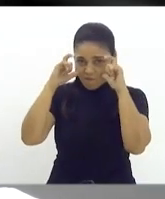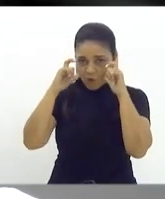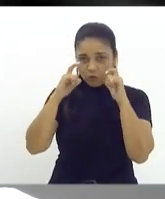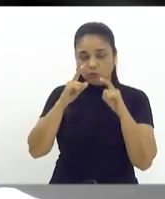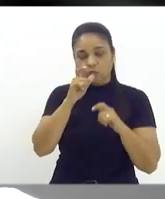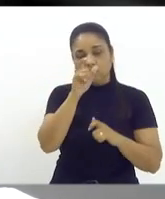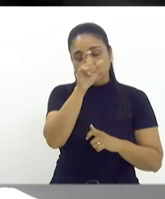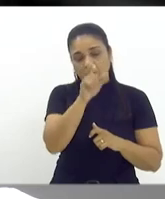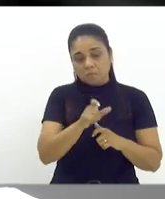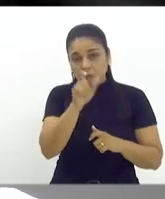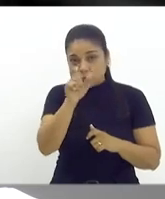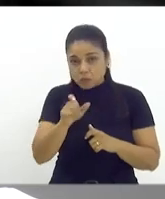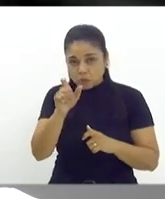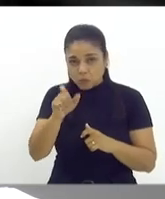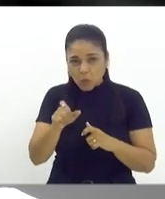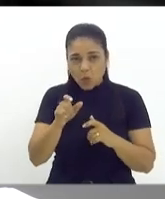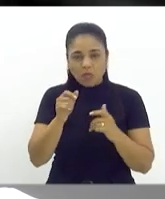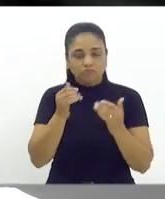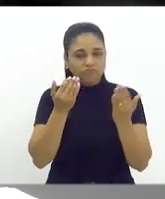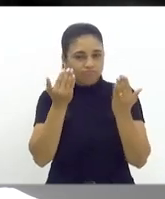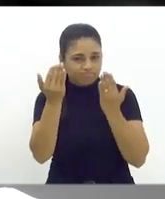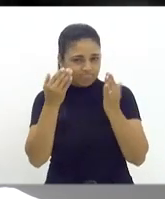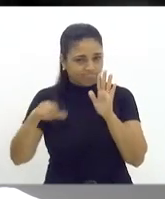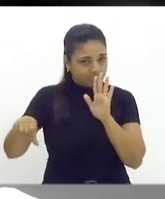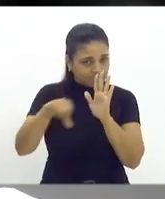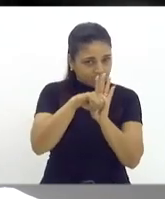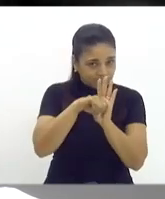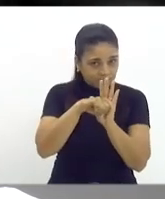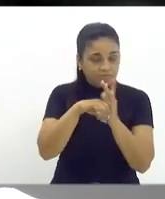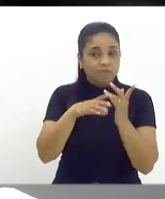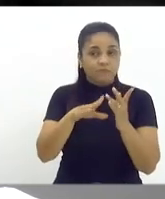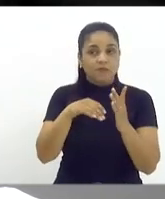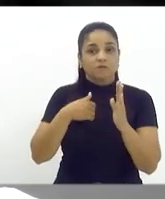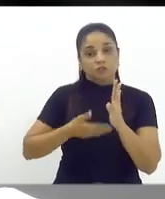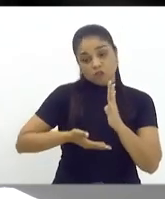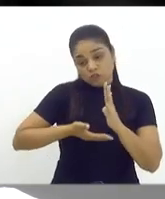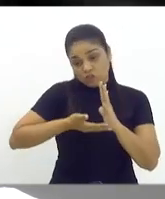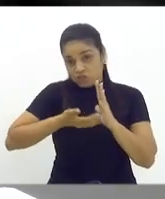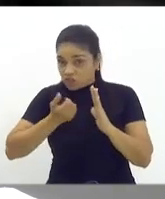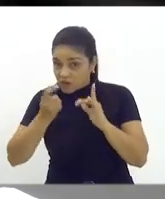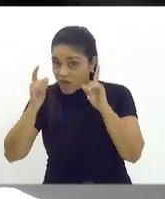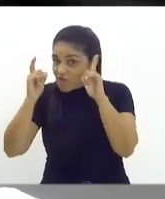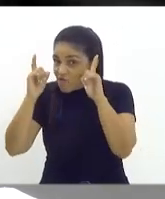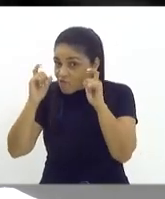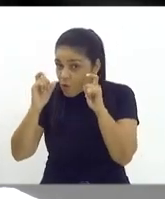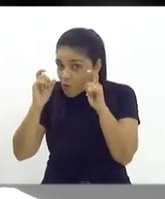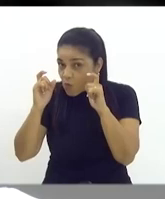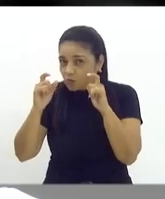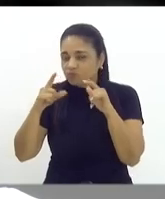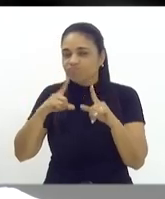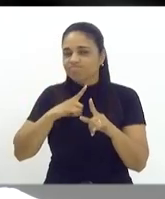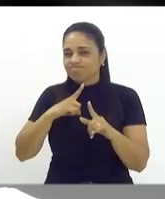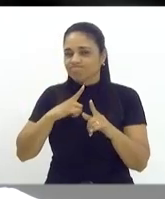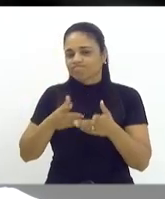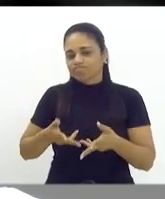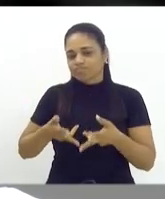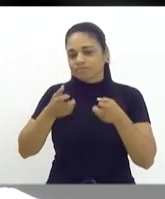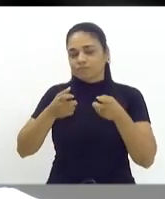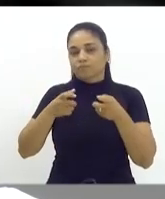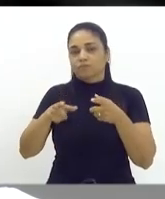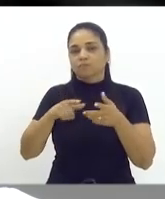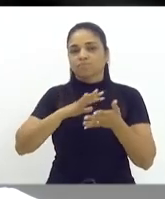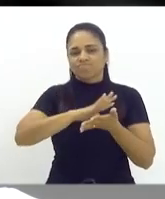do álbum de suspeitos nós ressaltamos que há um poder discricionário da autoridade